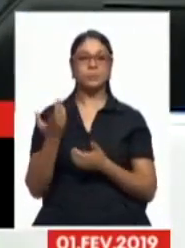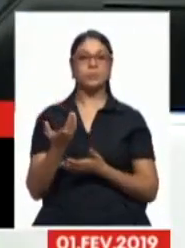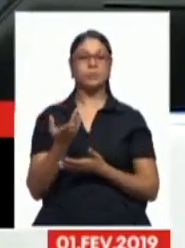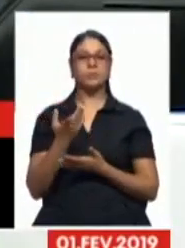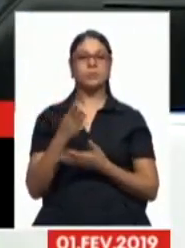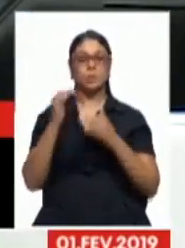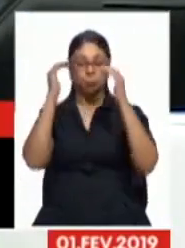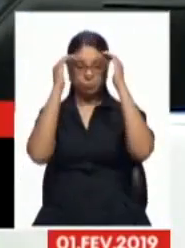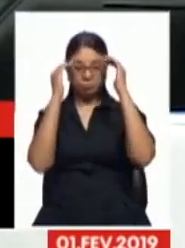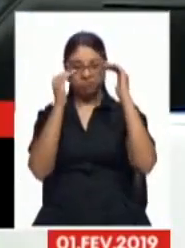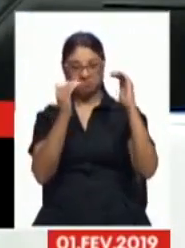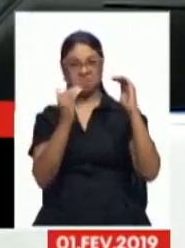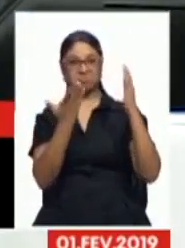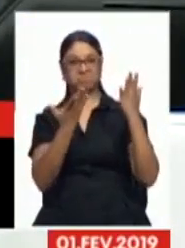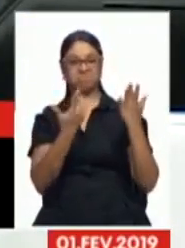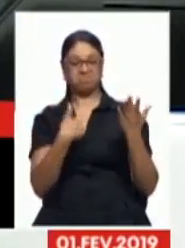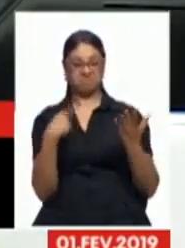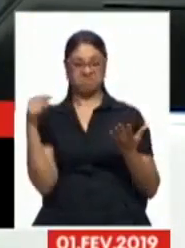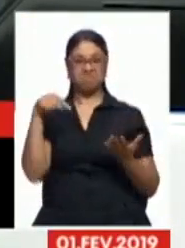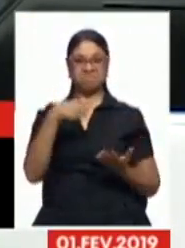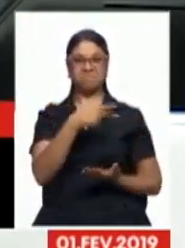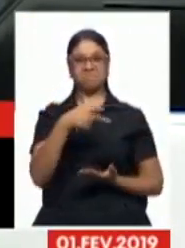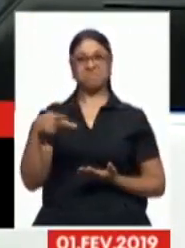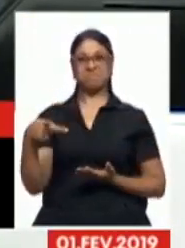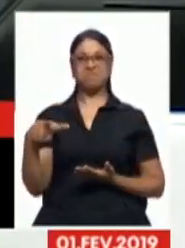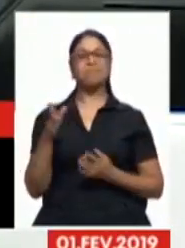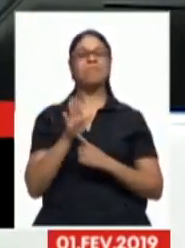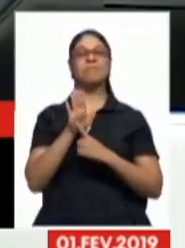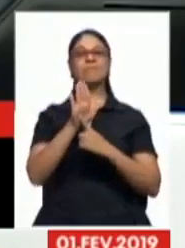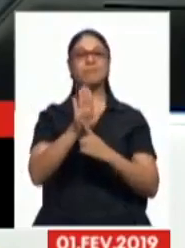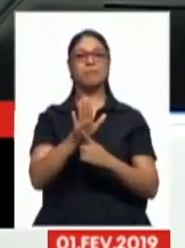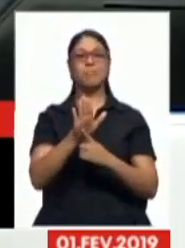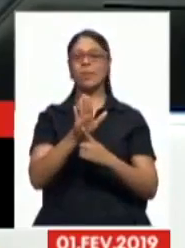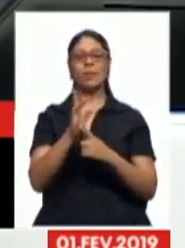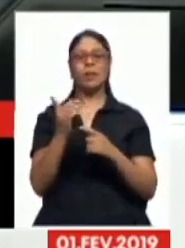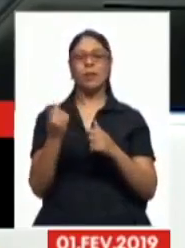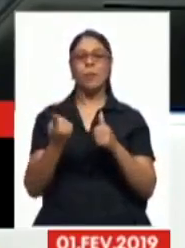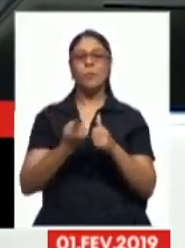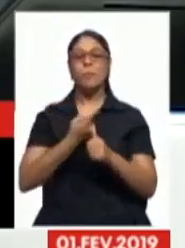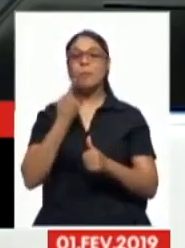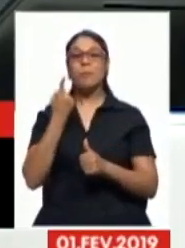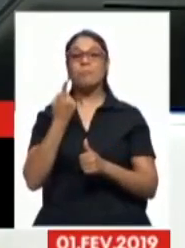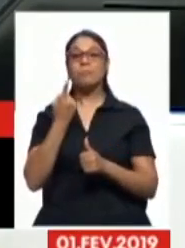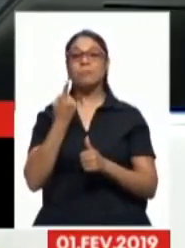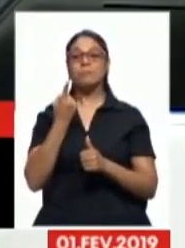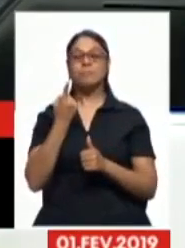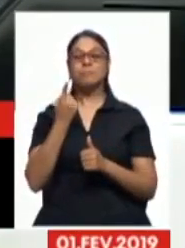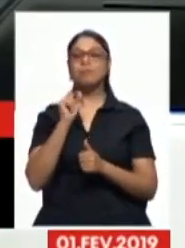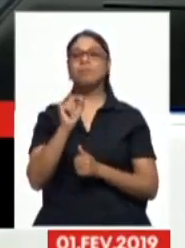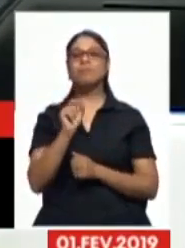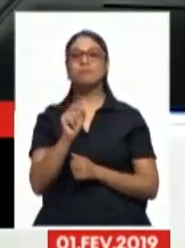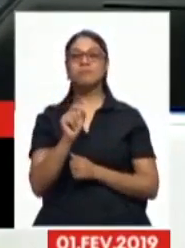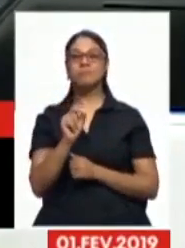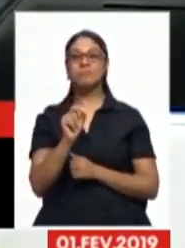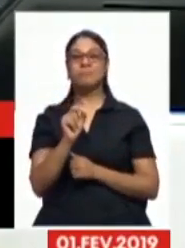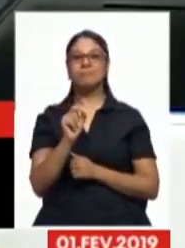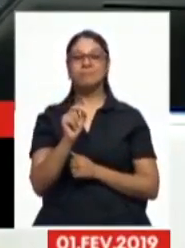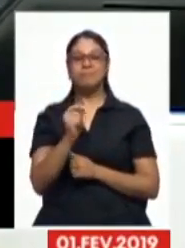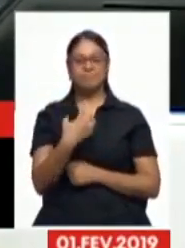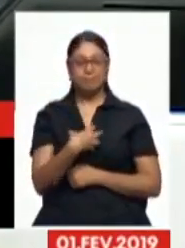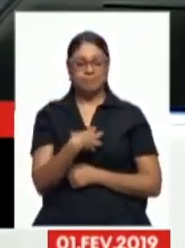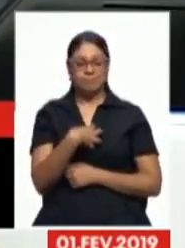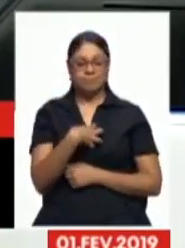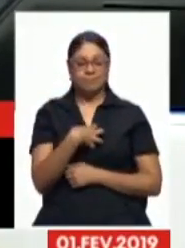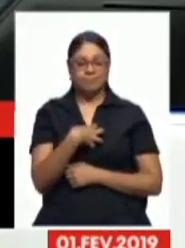de presidir, quero manifestar, antes de tudo, e em primeiro lugar, o sentimento